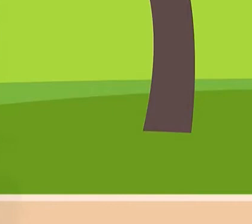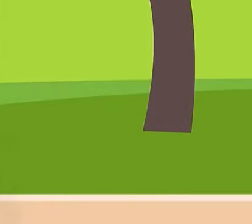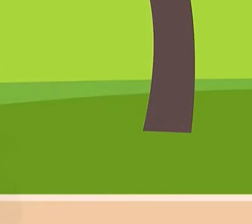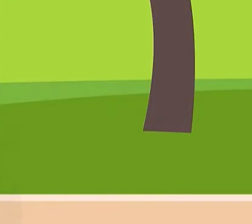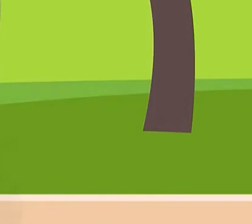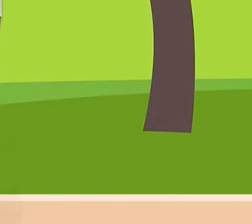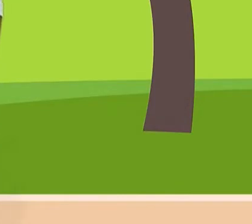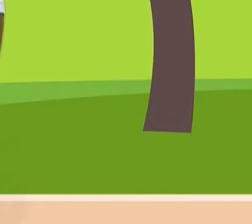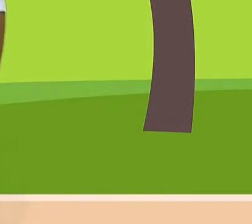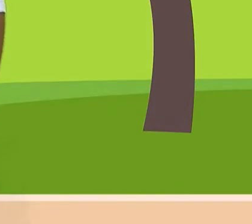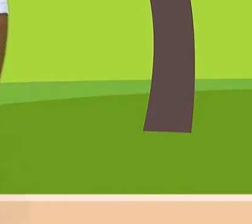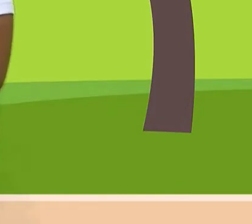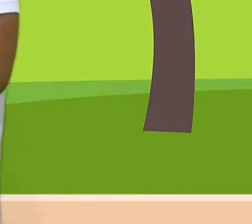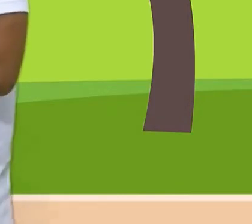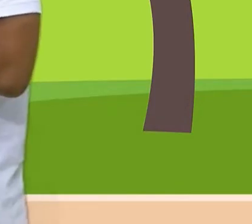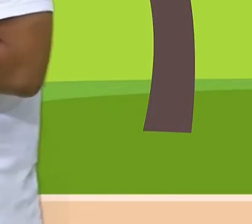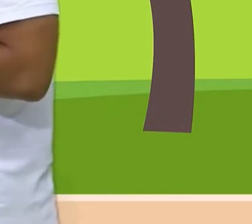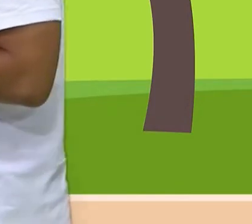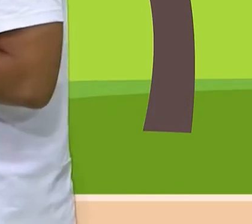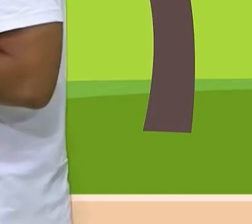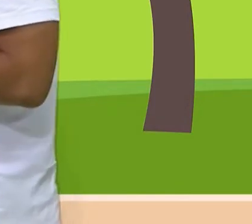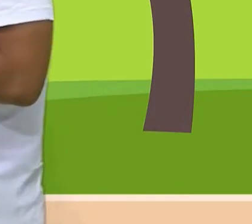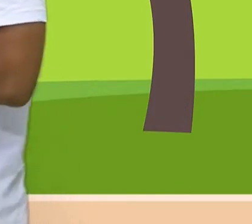99256-7105. And yours? It's